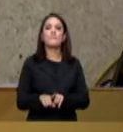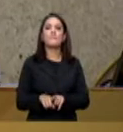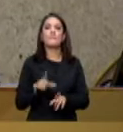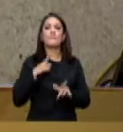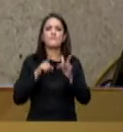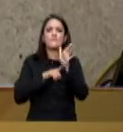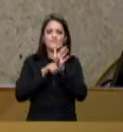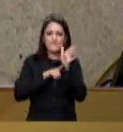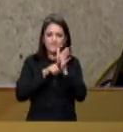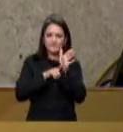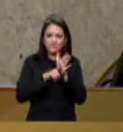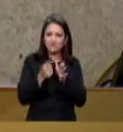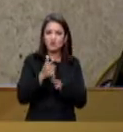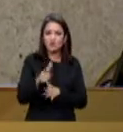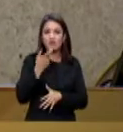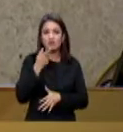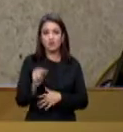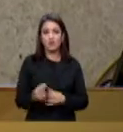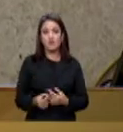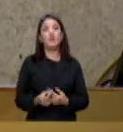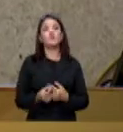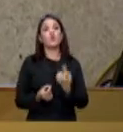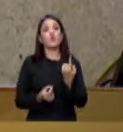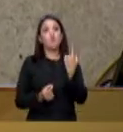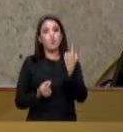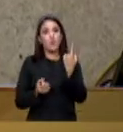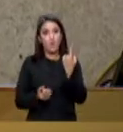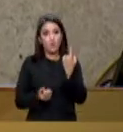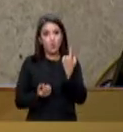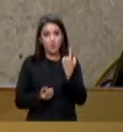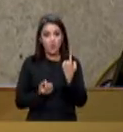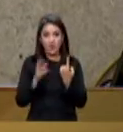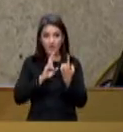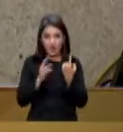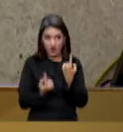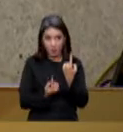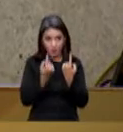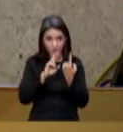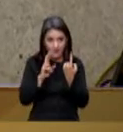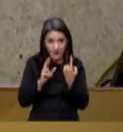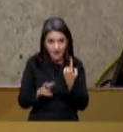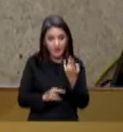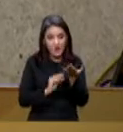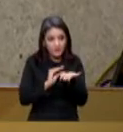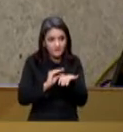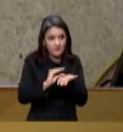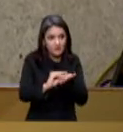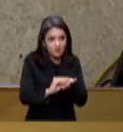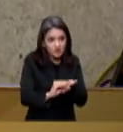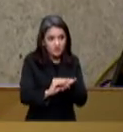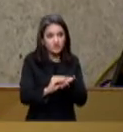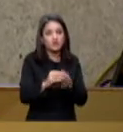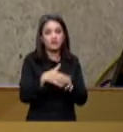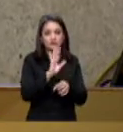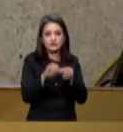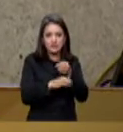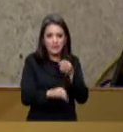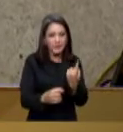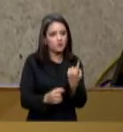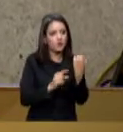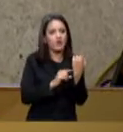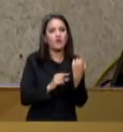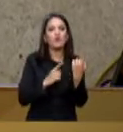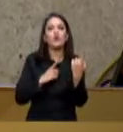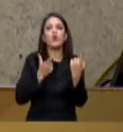cada R$ 1 investido em saneamento, deverá ser gerada a economia de R$ 4 com a prevenção